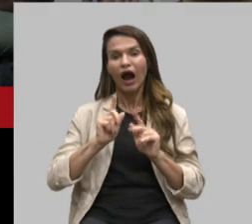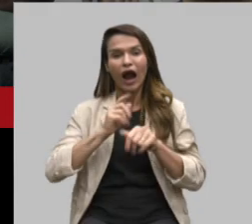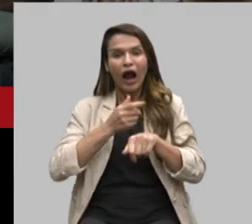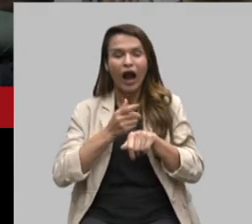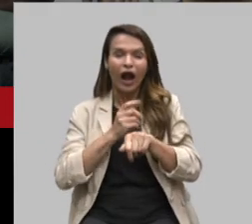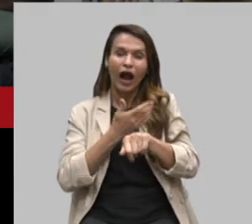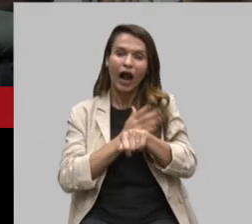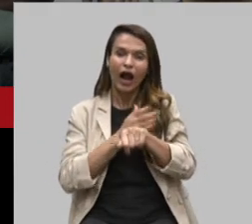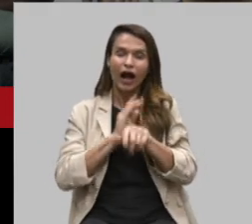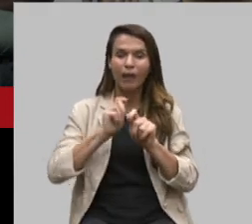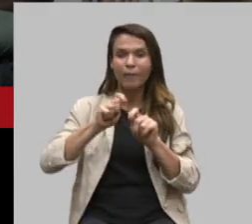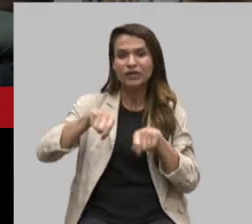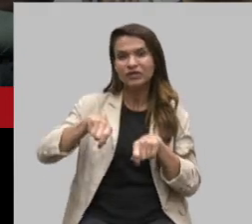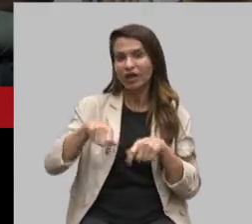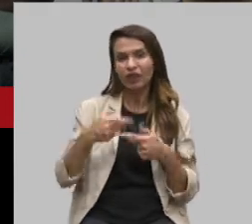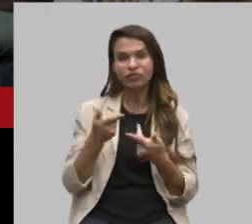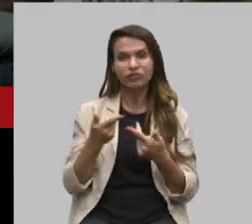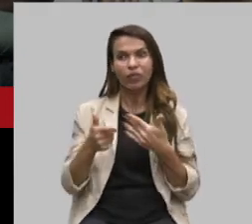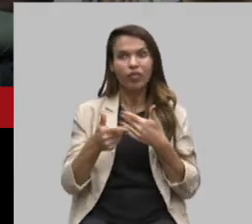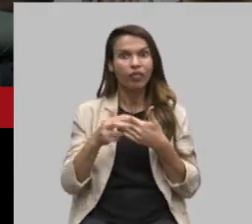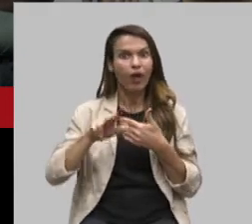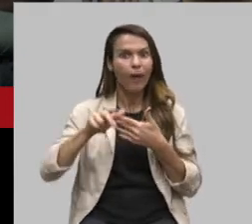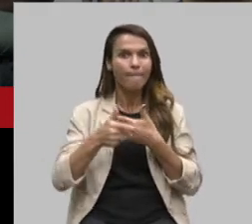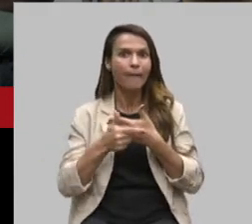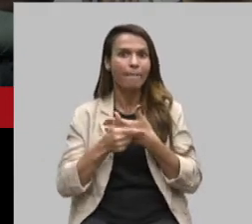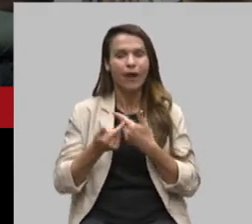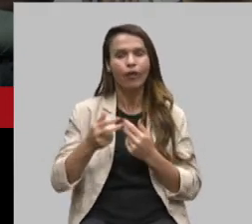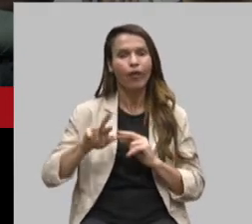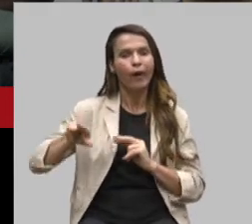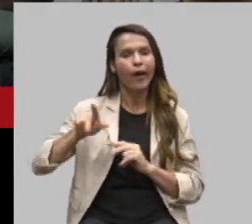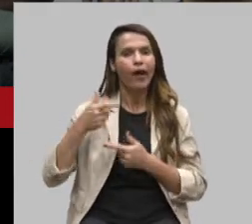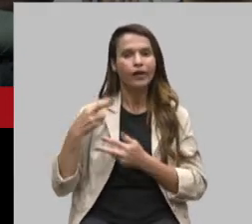função dele não é função do professor olhar pra